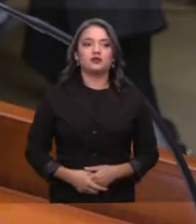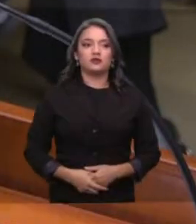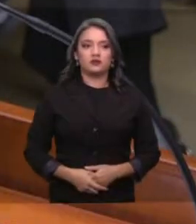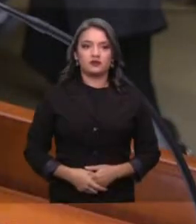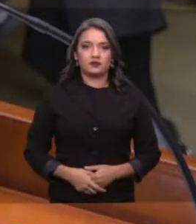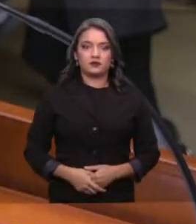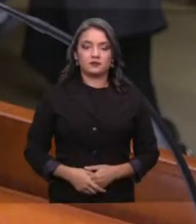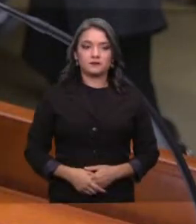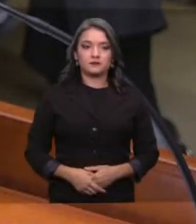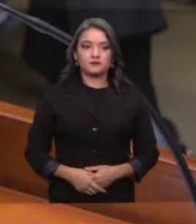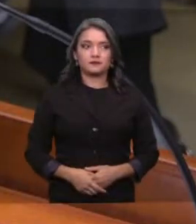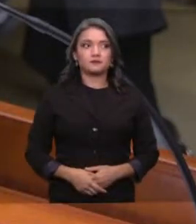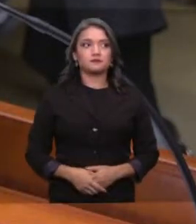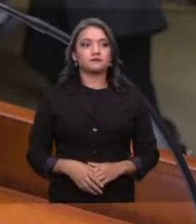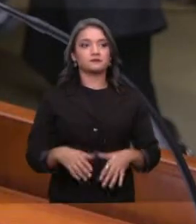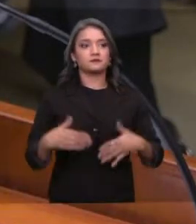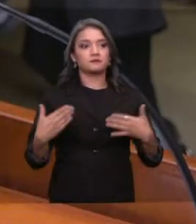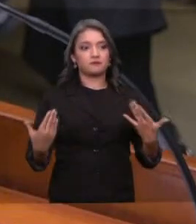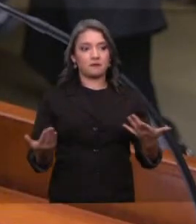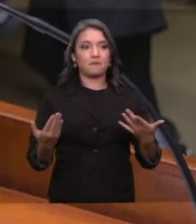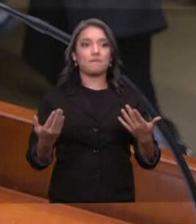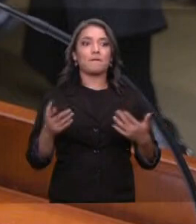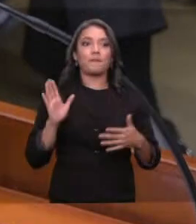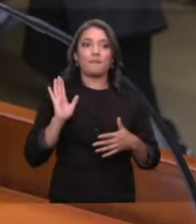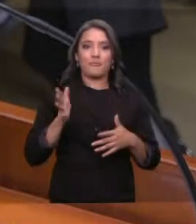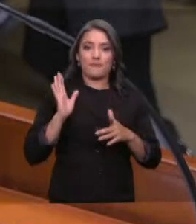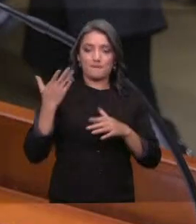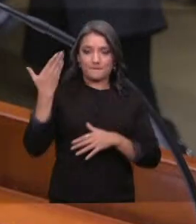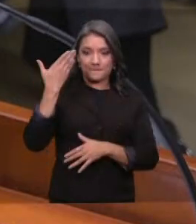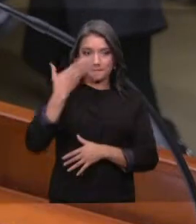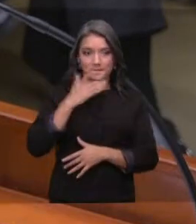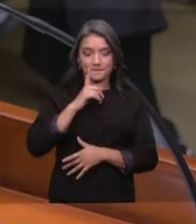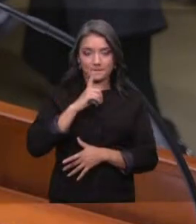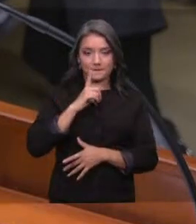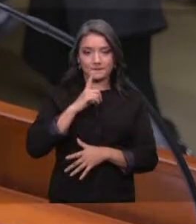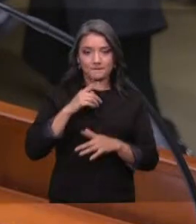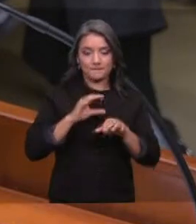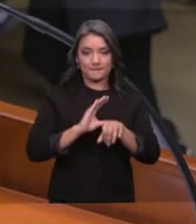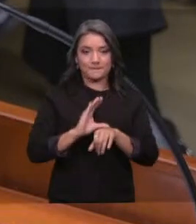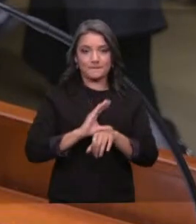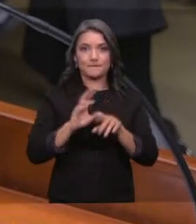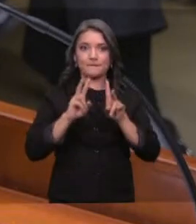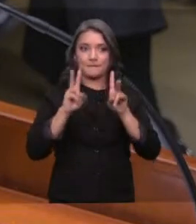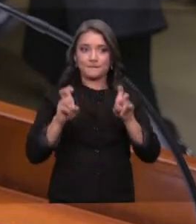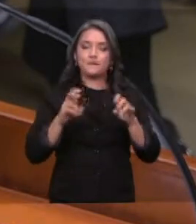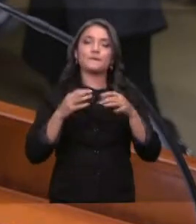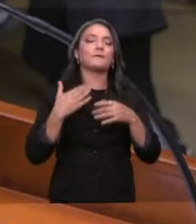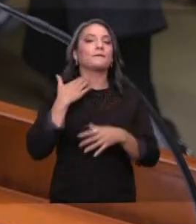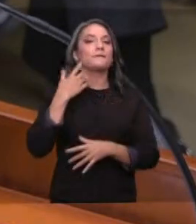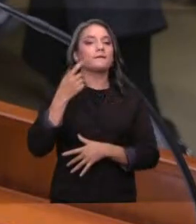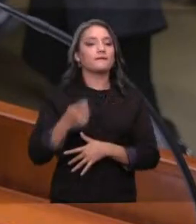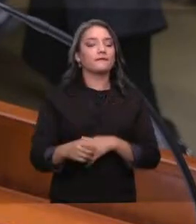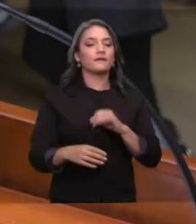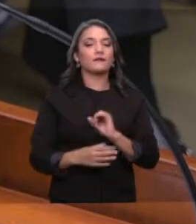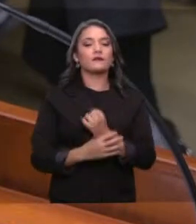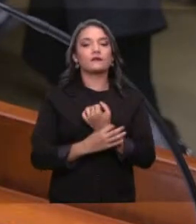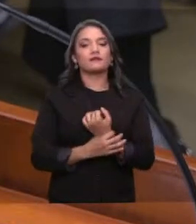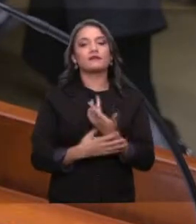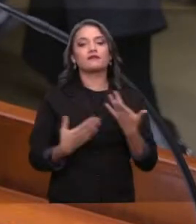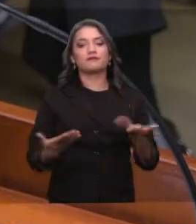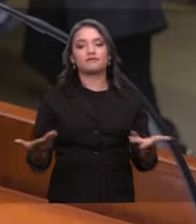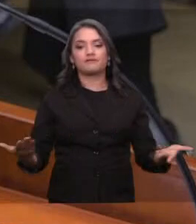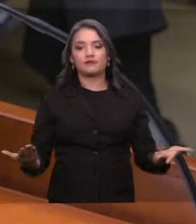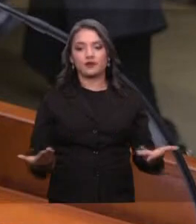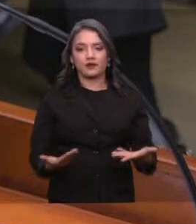Excelências, demonstrada, portanto, a constitucionalidade em relação às questões que envolvem o juiz das garantias,